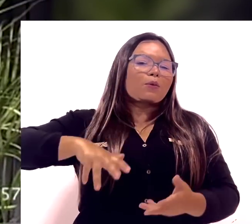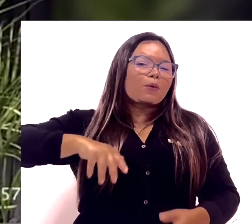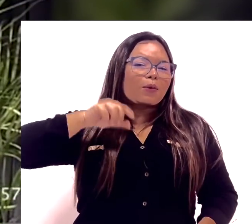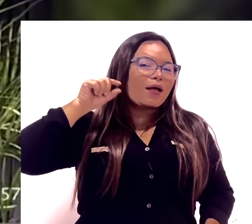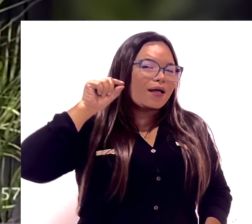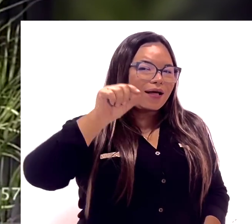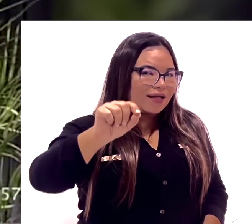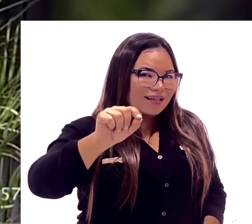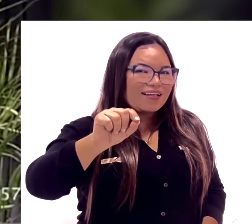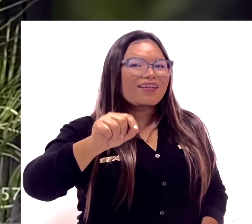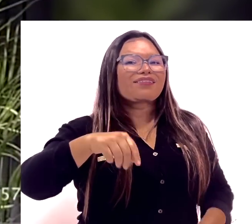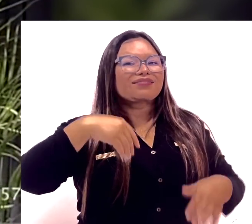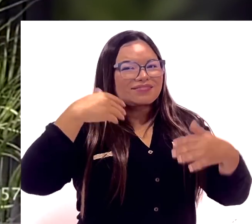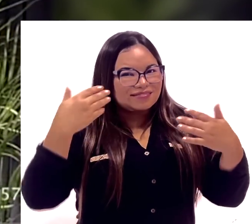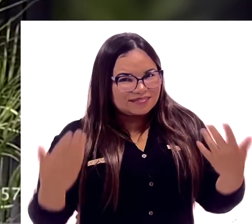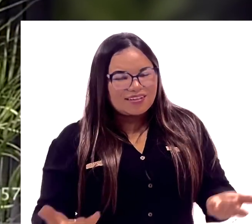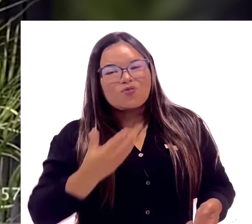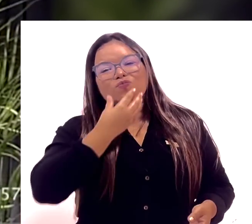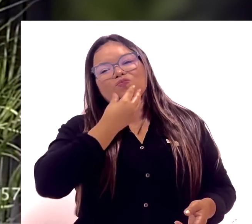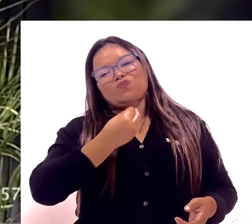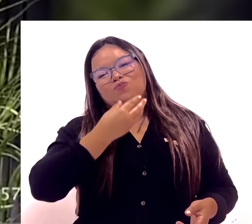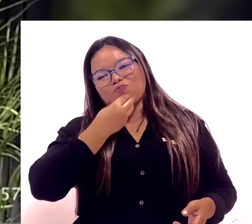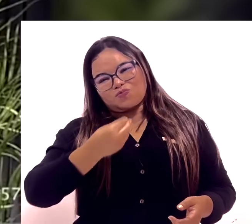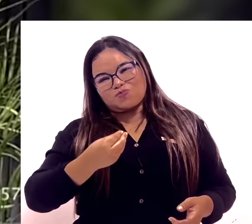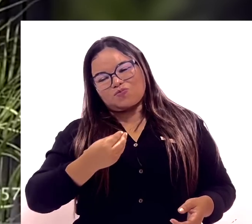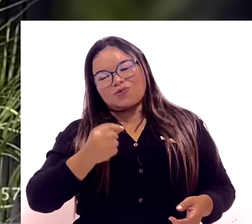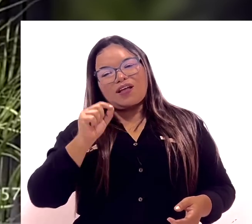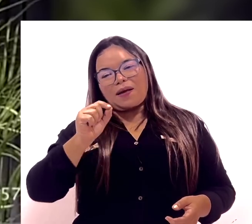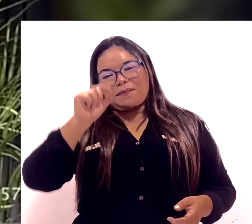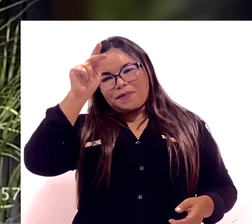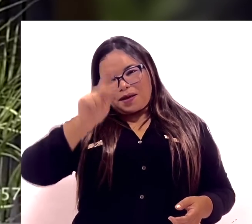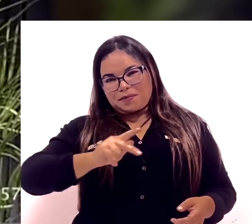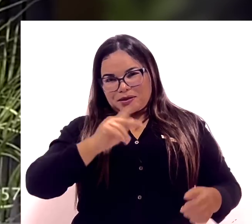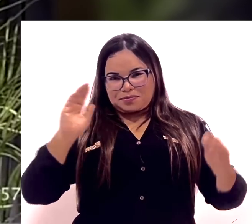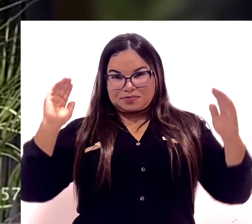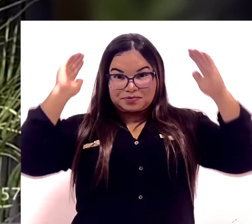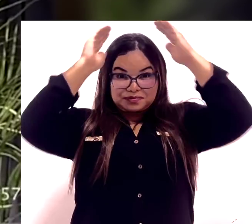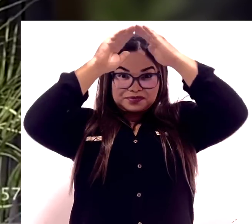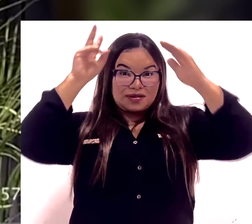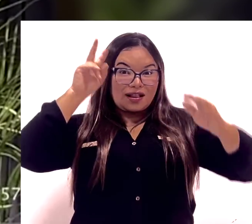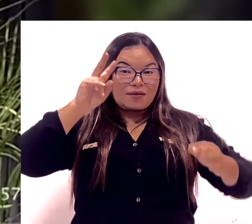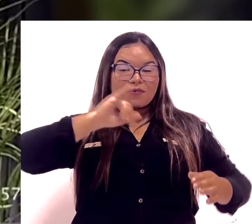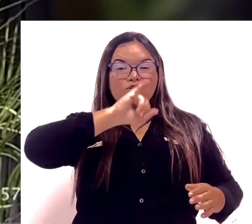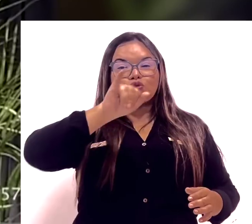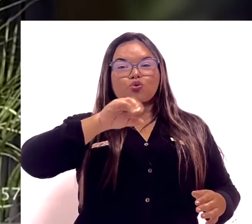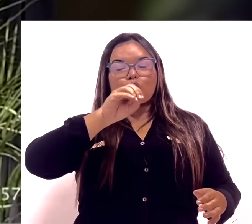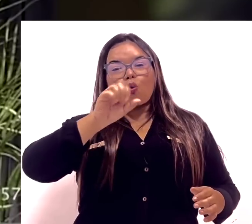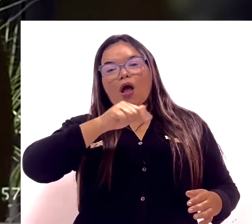Esse mesmo homem. Fascinante. João Paulo Superestrela.